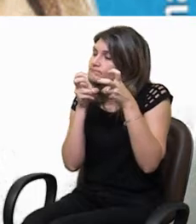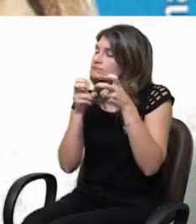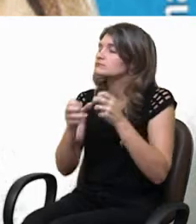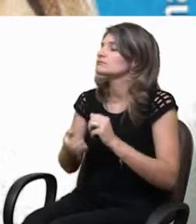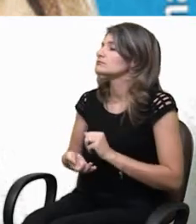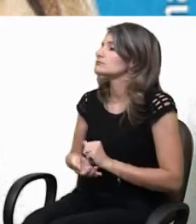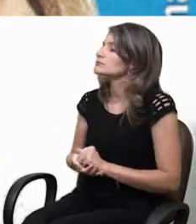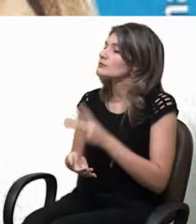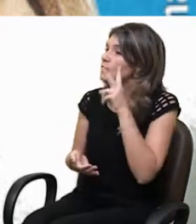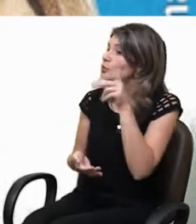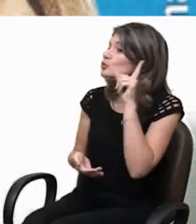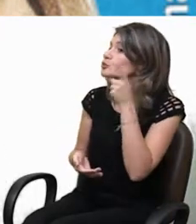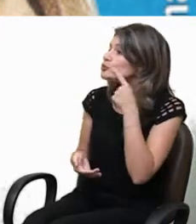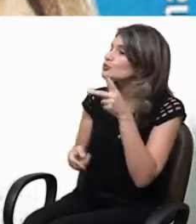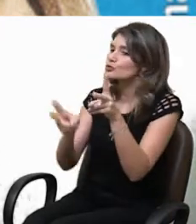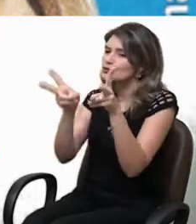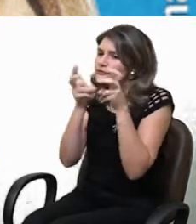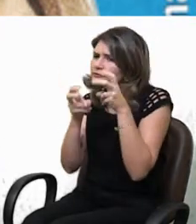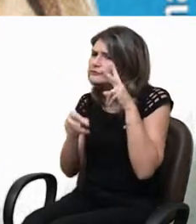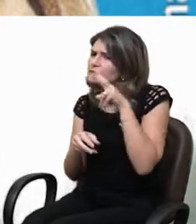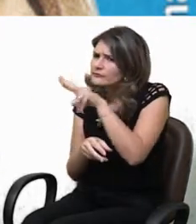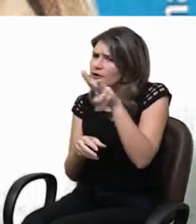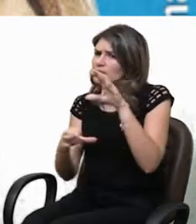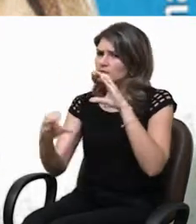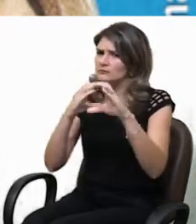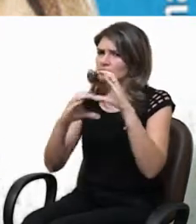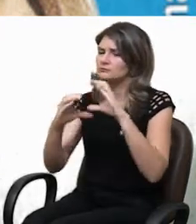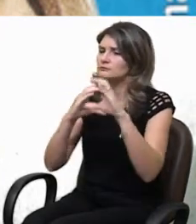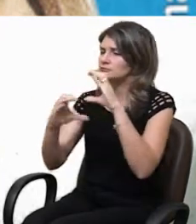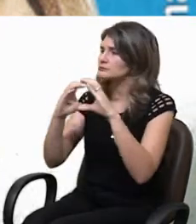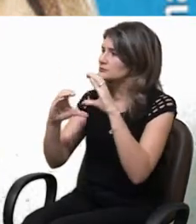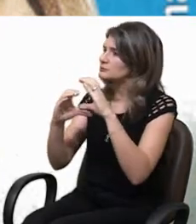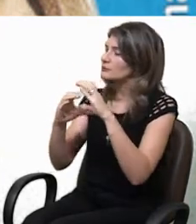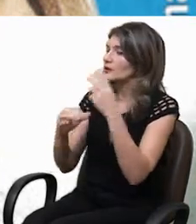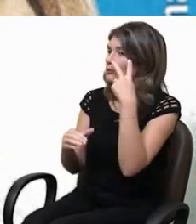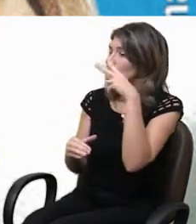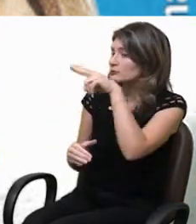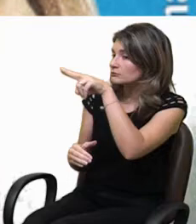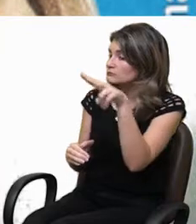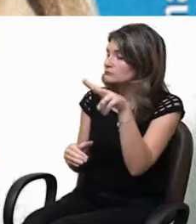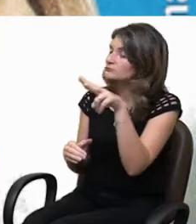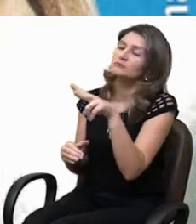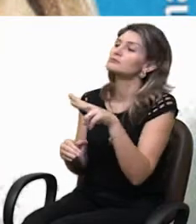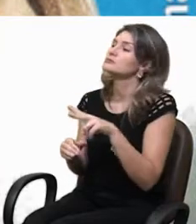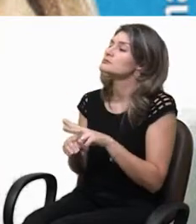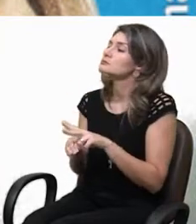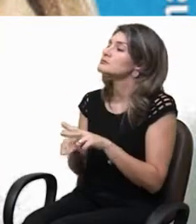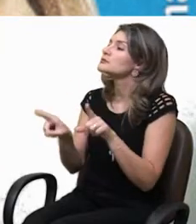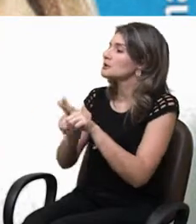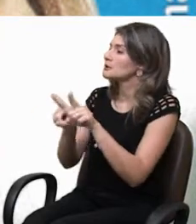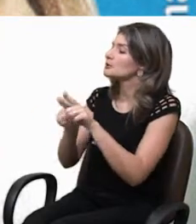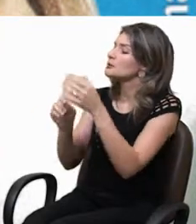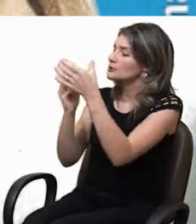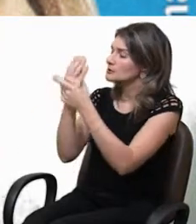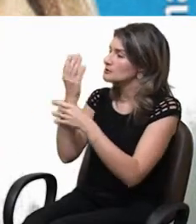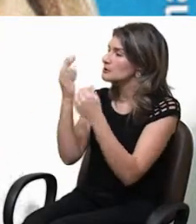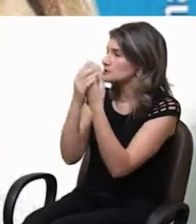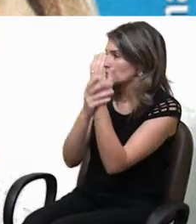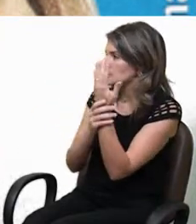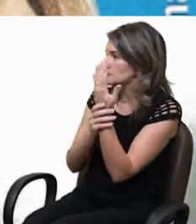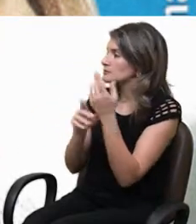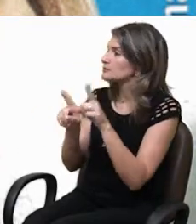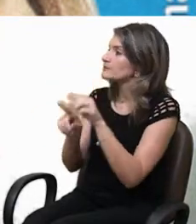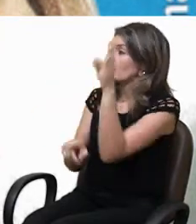pessoas, os surdos, eles veem e percebem, comunicam por meio dos olhos, né? E por meio das mãos